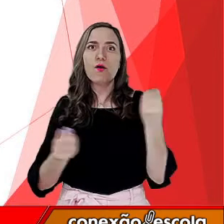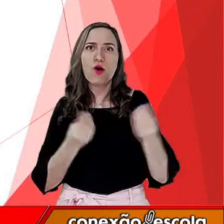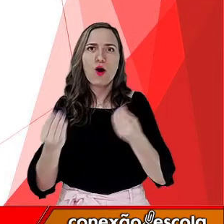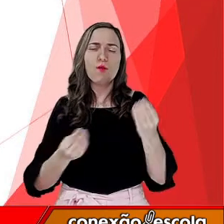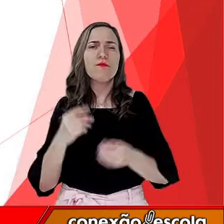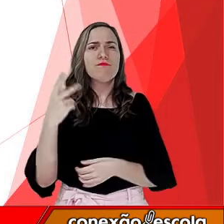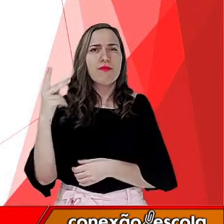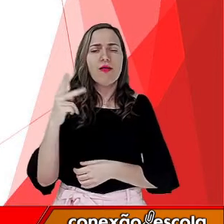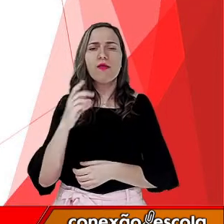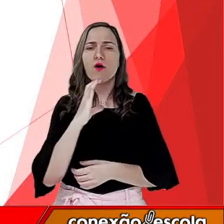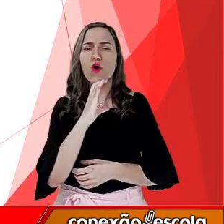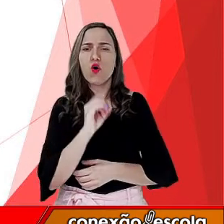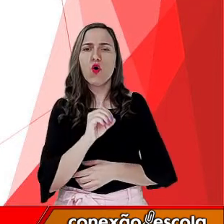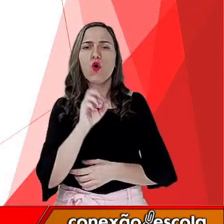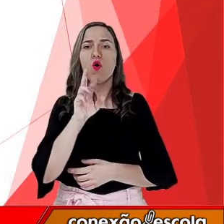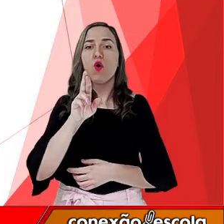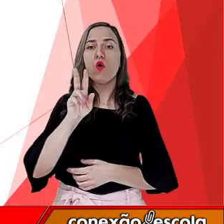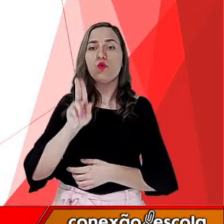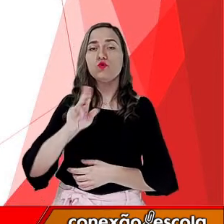para separar as sílabas?